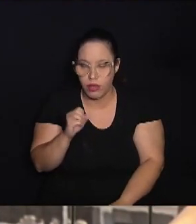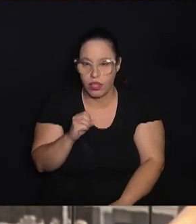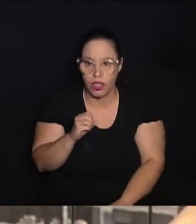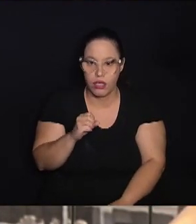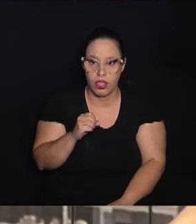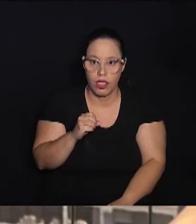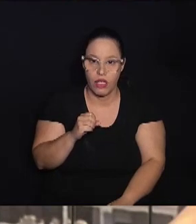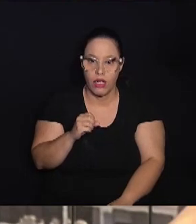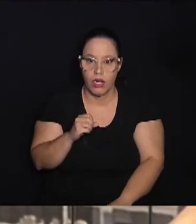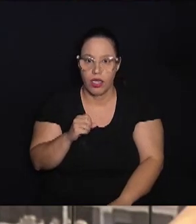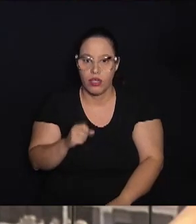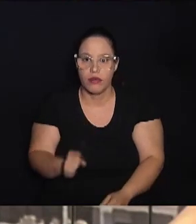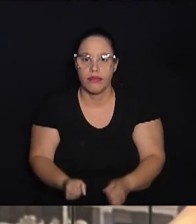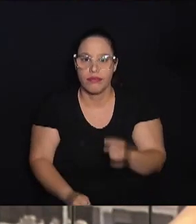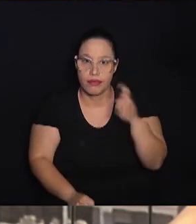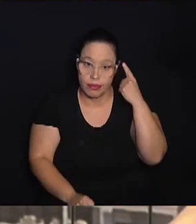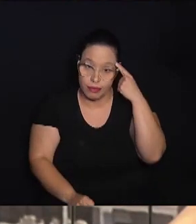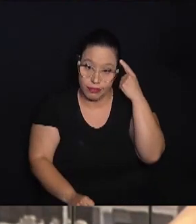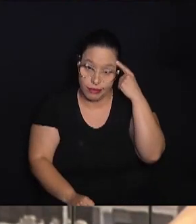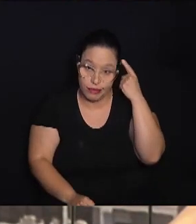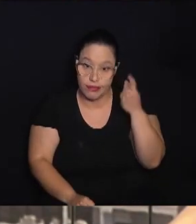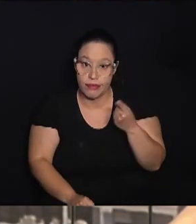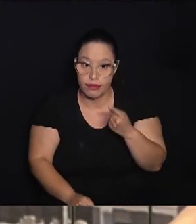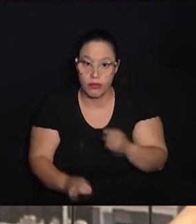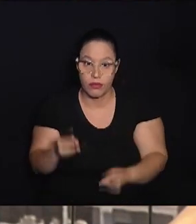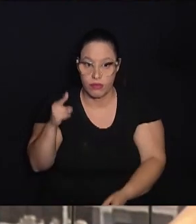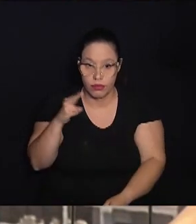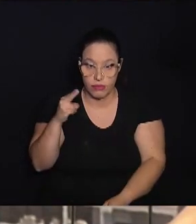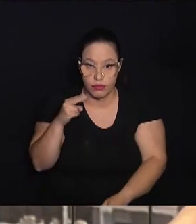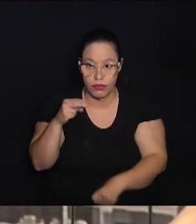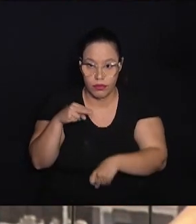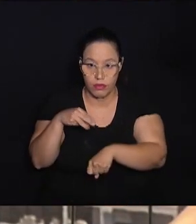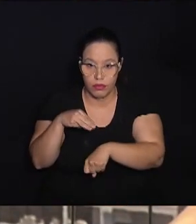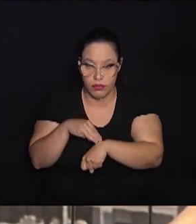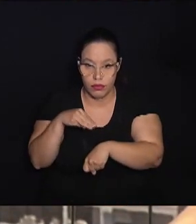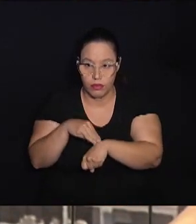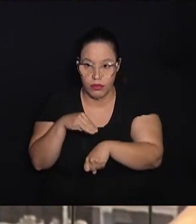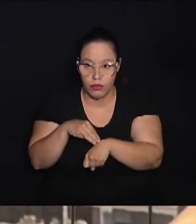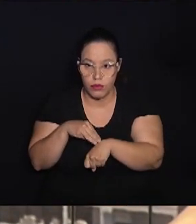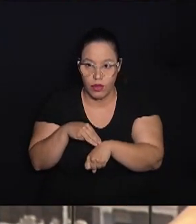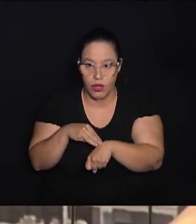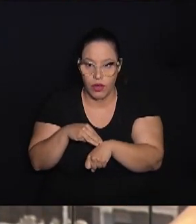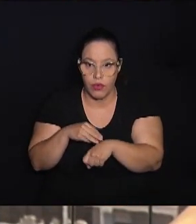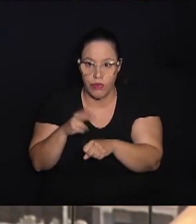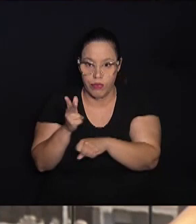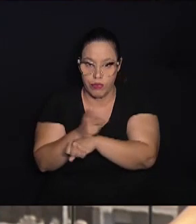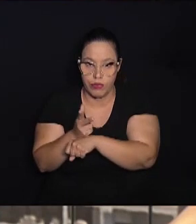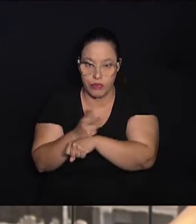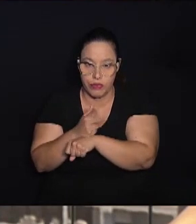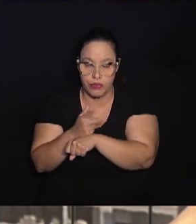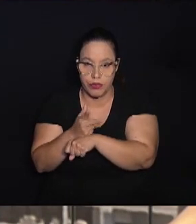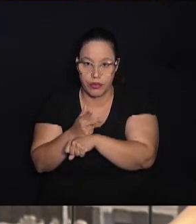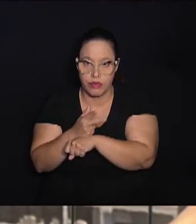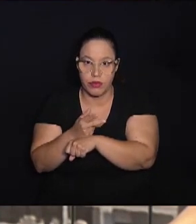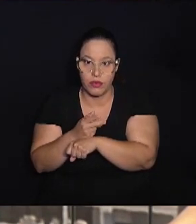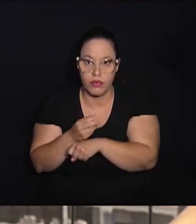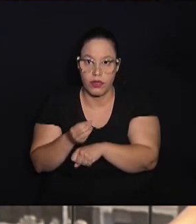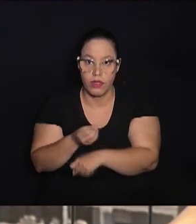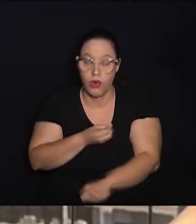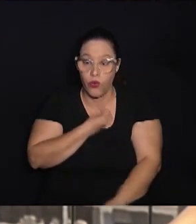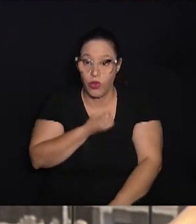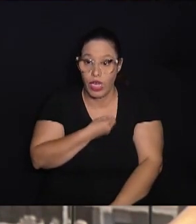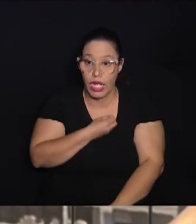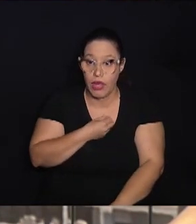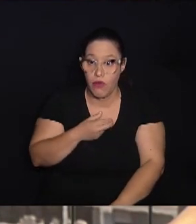tá contabilizado aí dentro desse desses dois minutinhos o tema do festival de curtas é Vivo presente da vida são